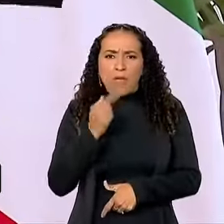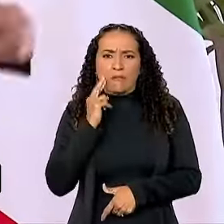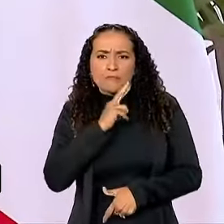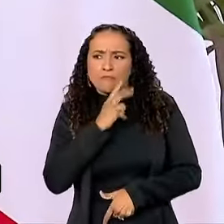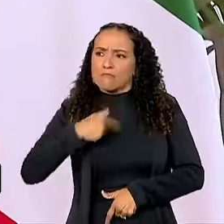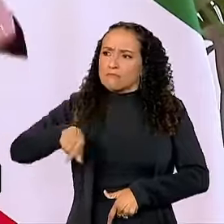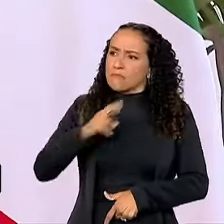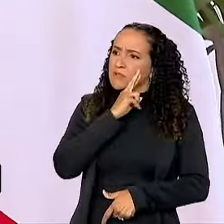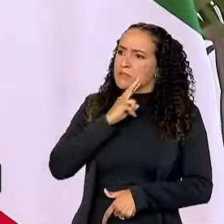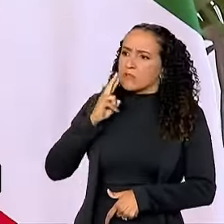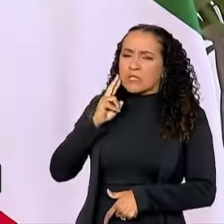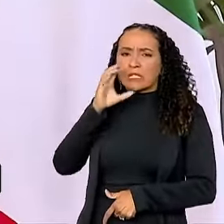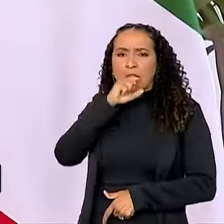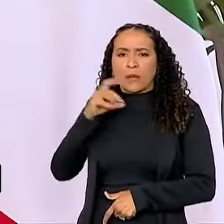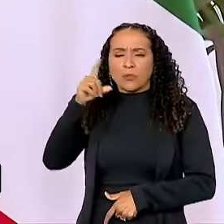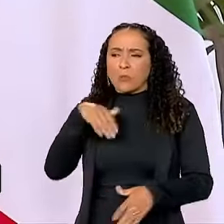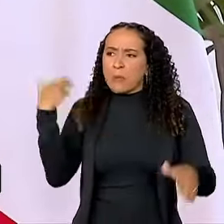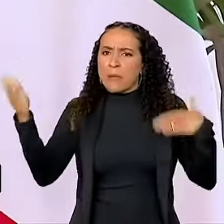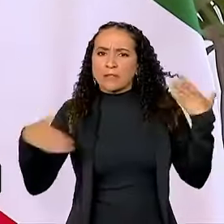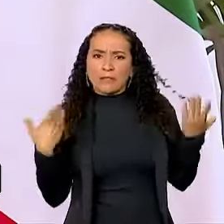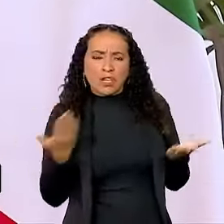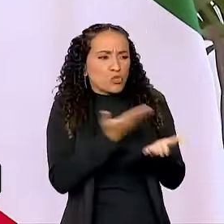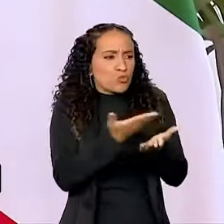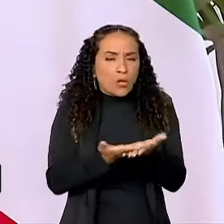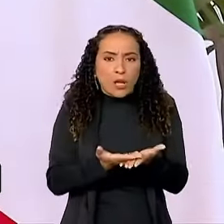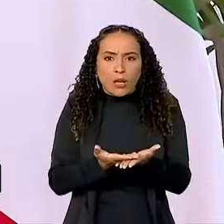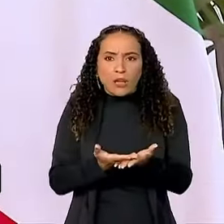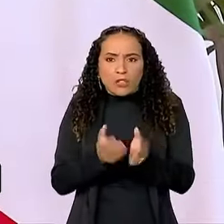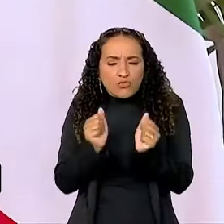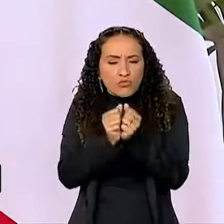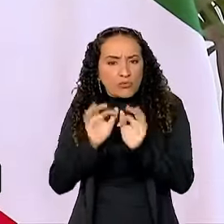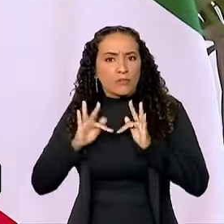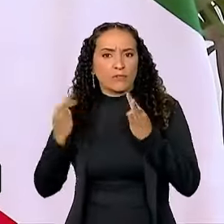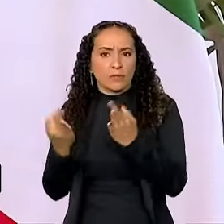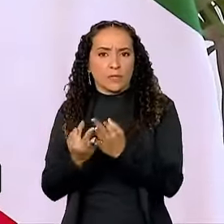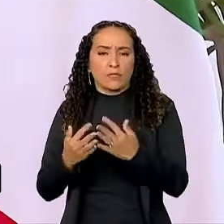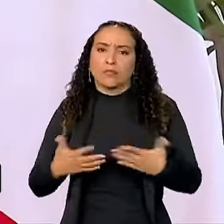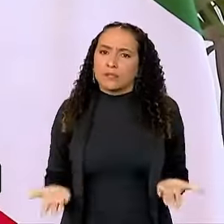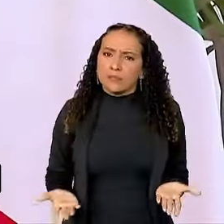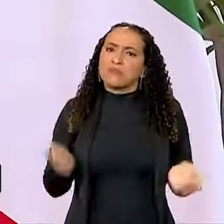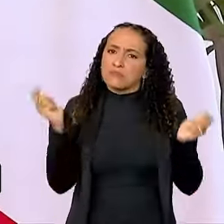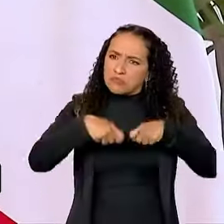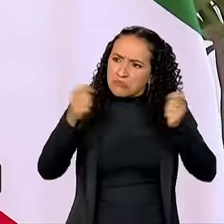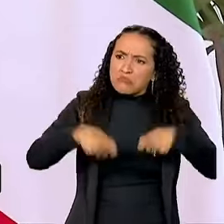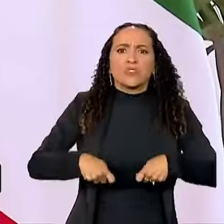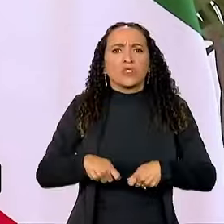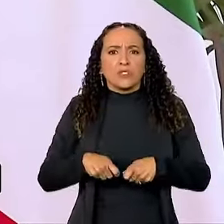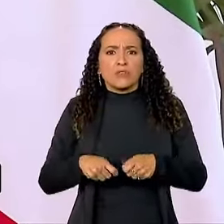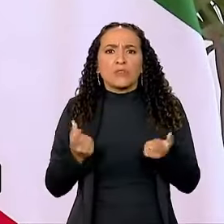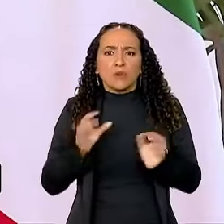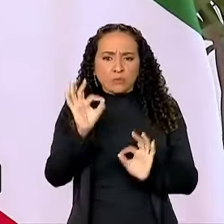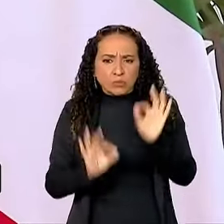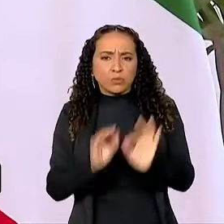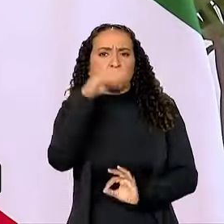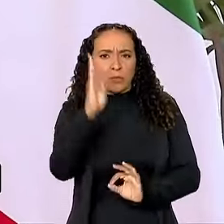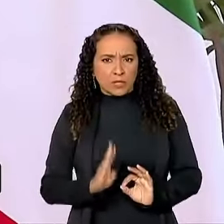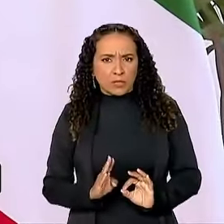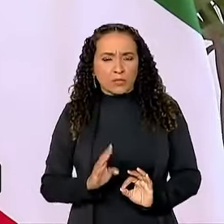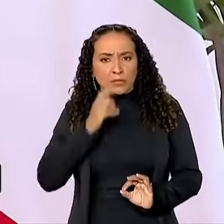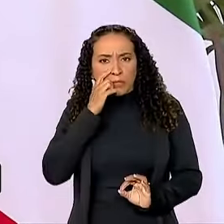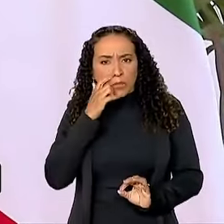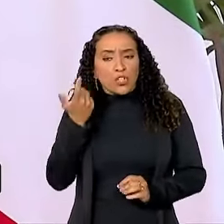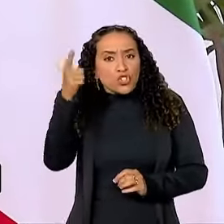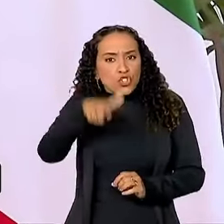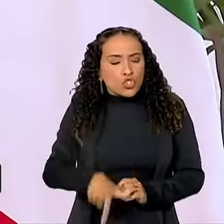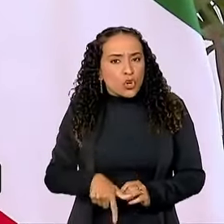no restaurante do final de semana e ainda passear com a sua família. É possível construir esse país. E eu vou repetir